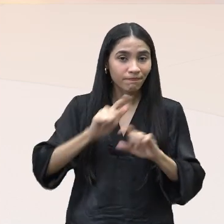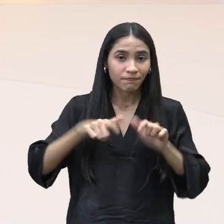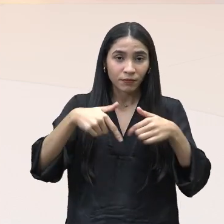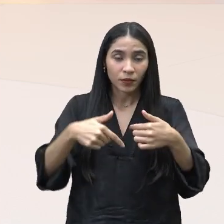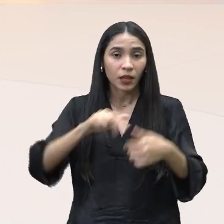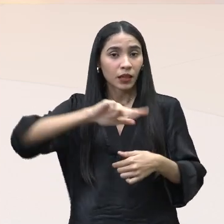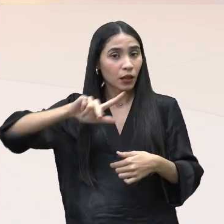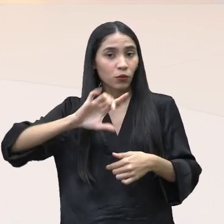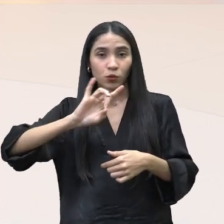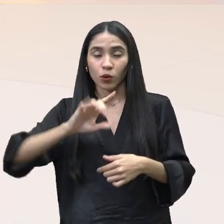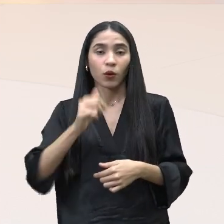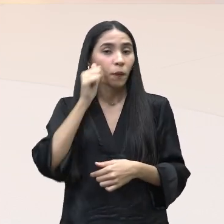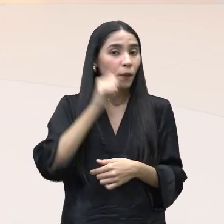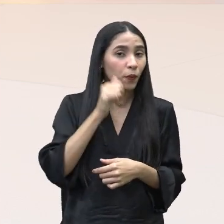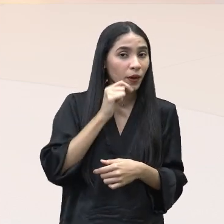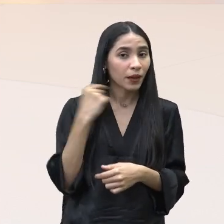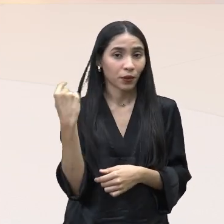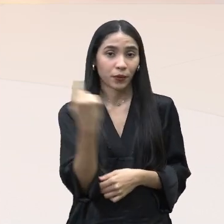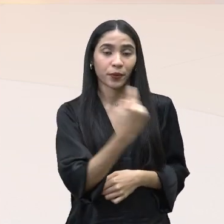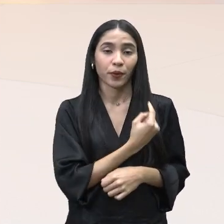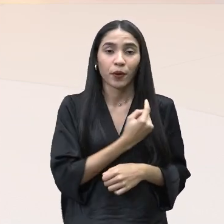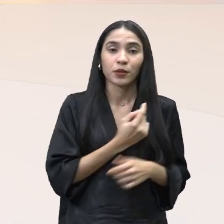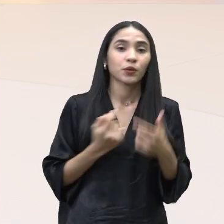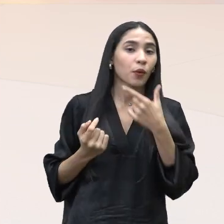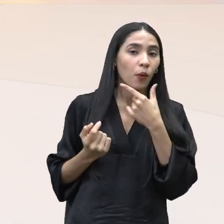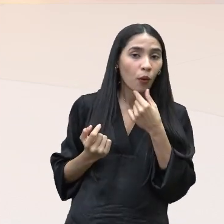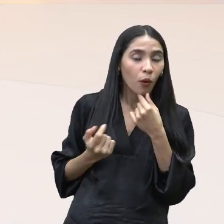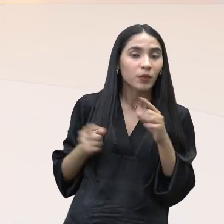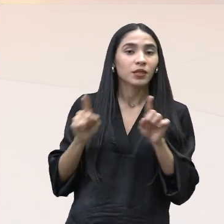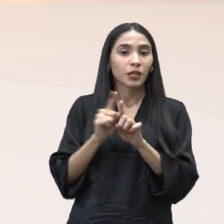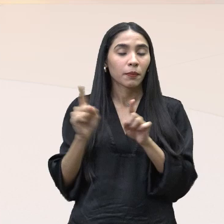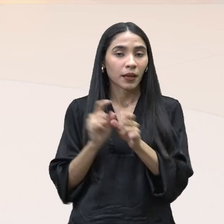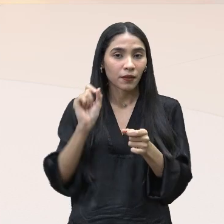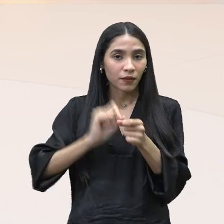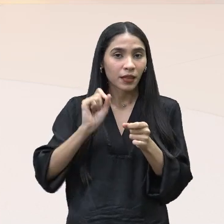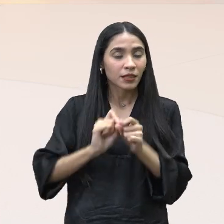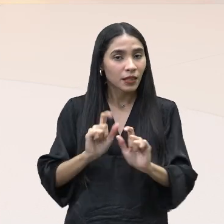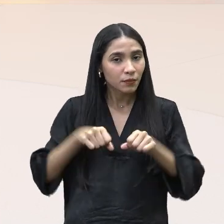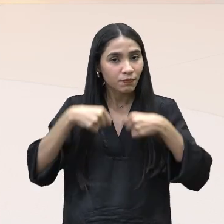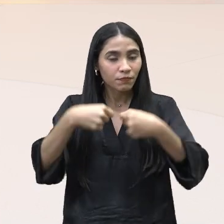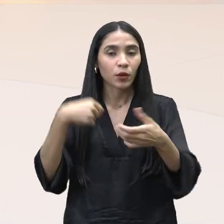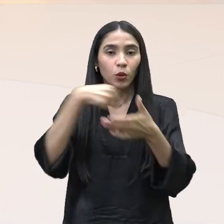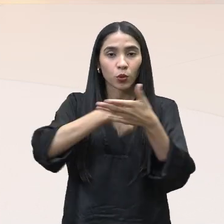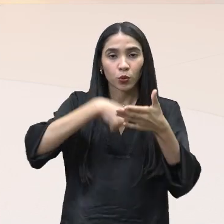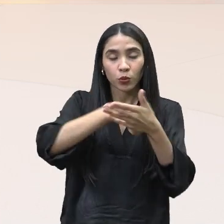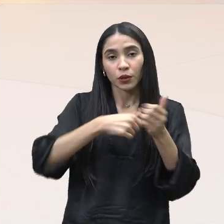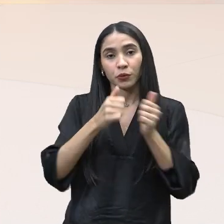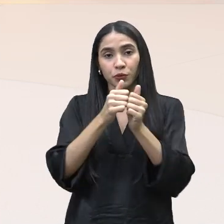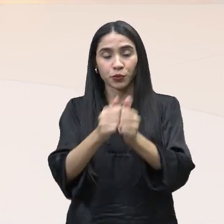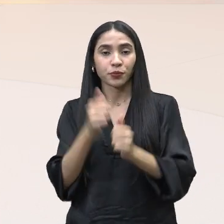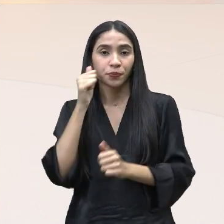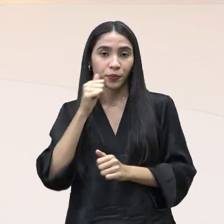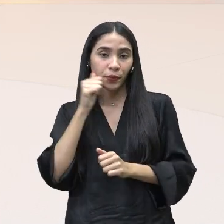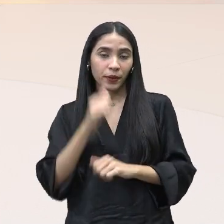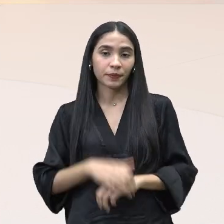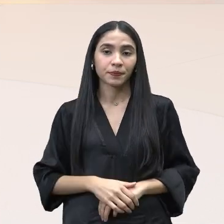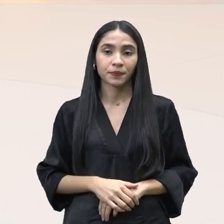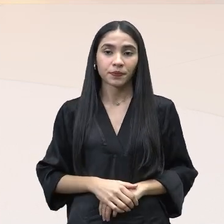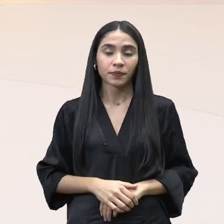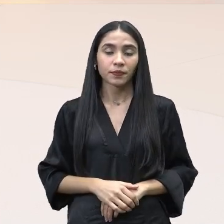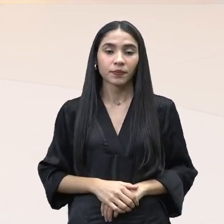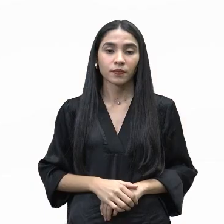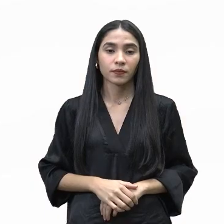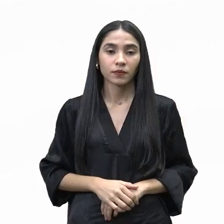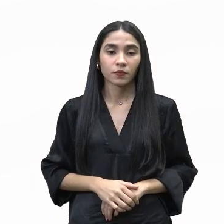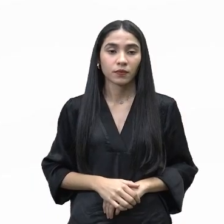Não só as mulheres, mas também nós, né? Nós homens, façamos essa luta também juntamente com as mulheres. É isso? Muito